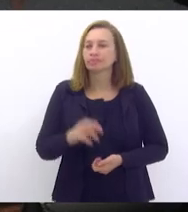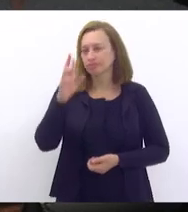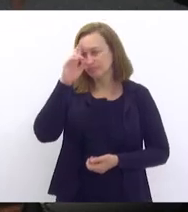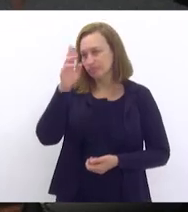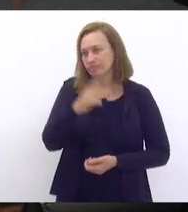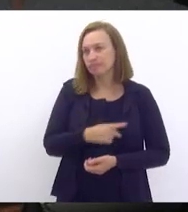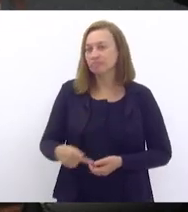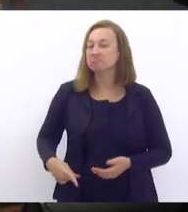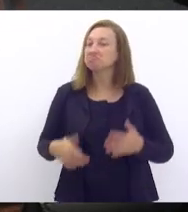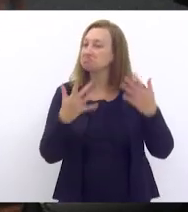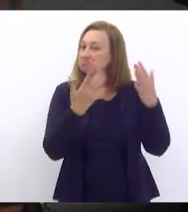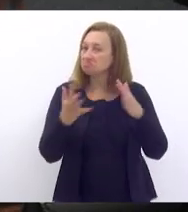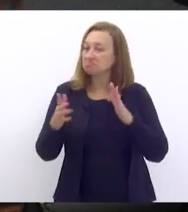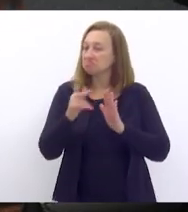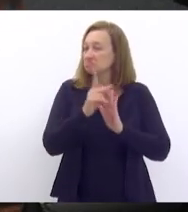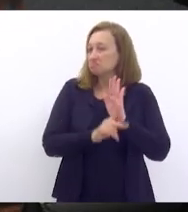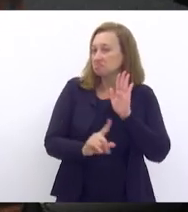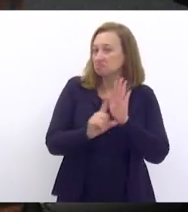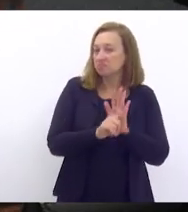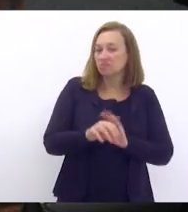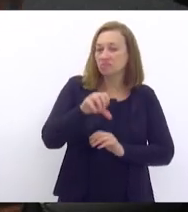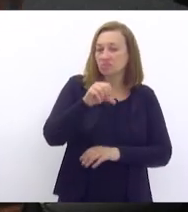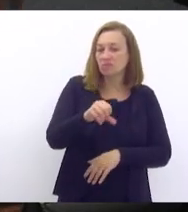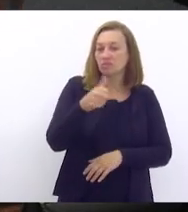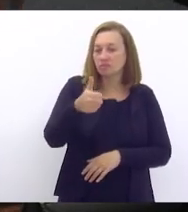queria elogiar o projeto de lei número